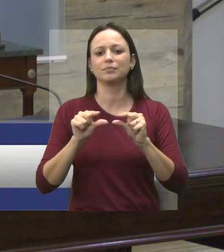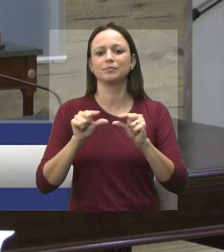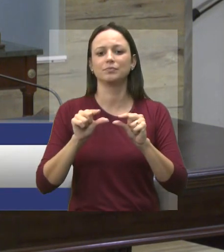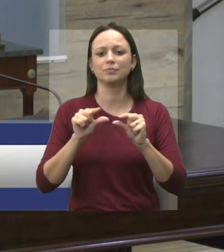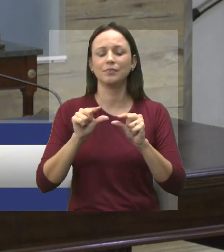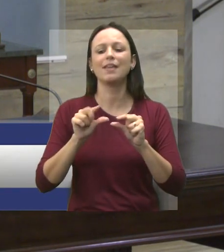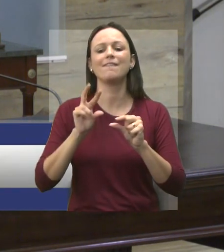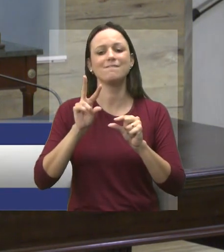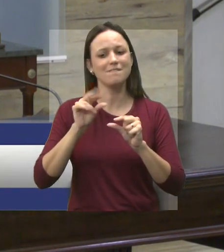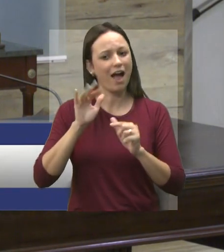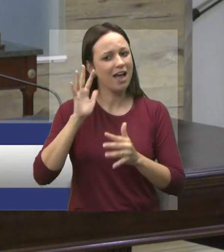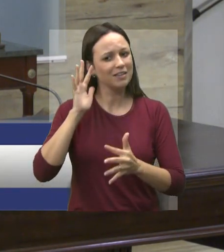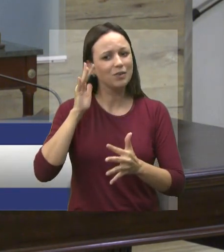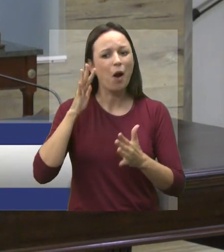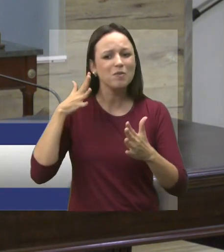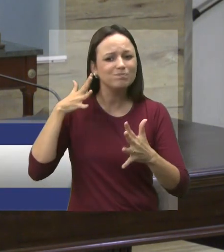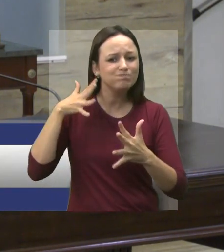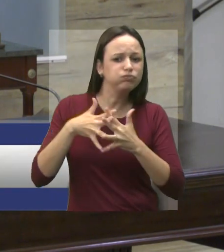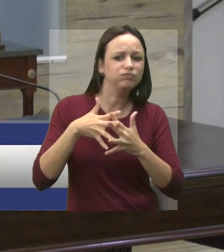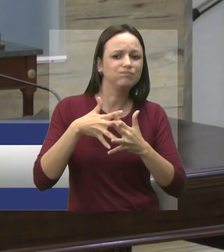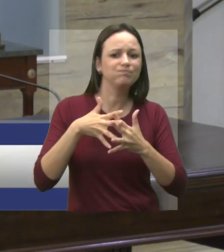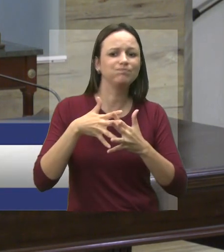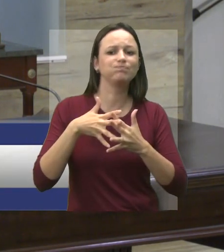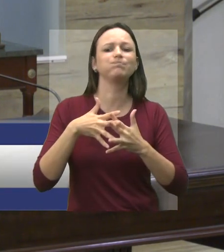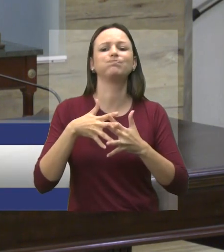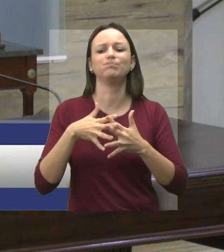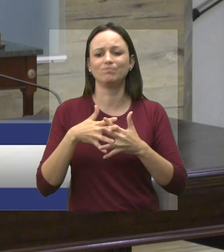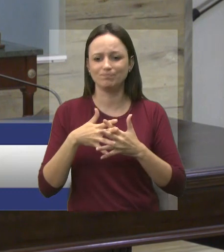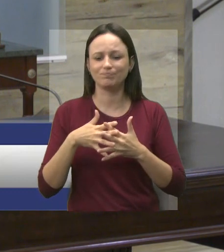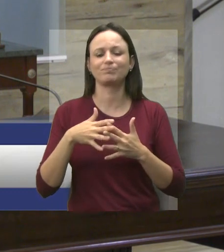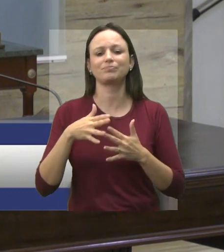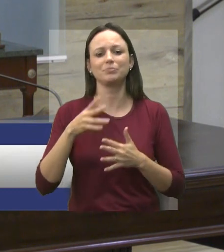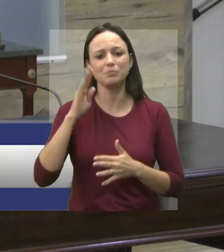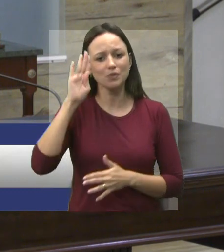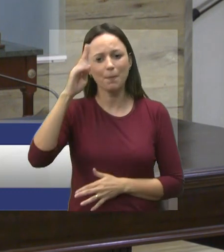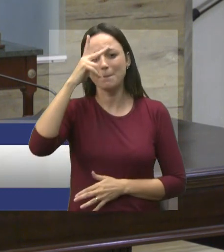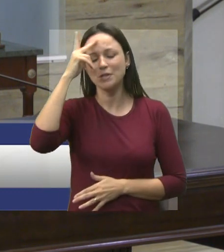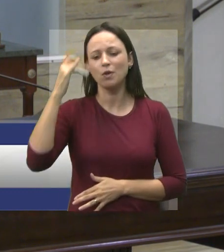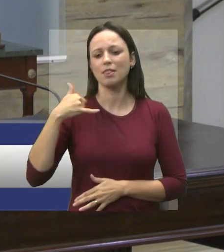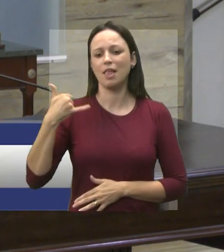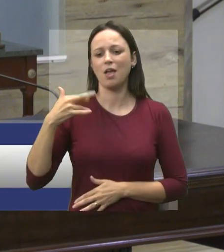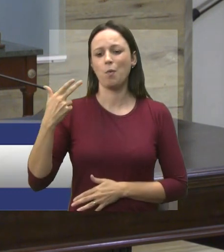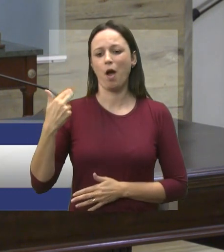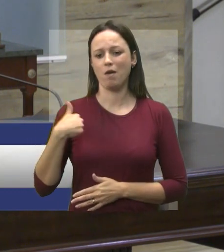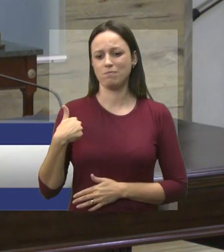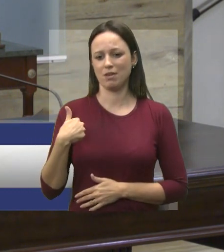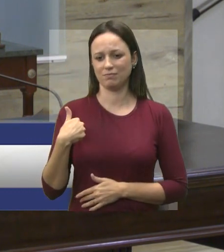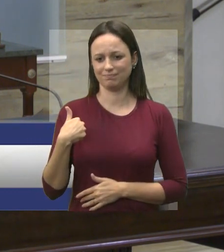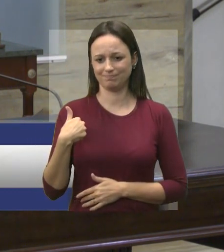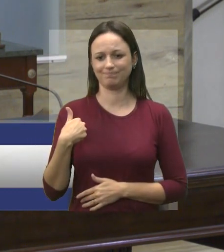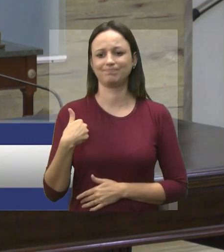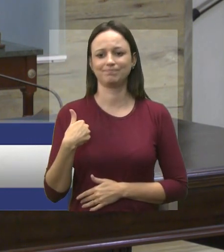em muito, principalmente pessoas da minha idade.